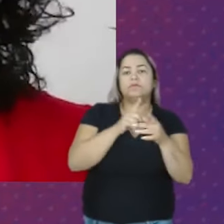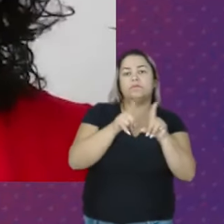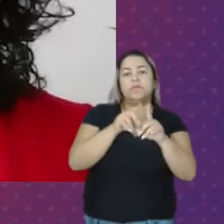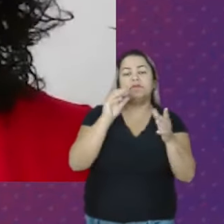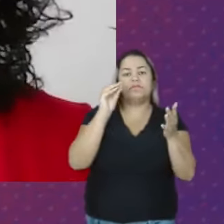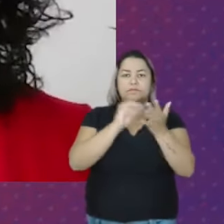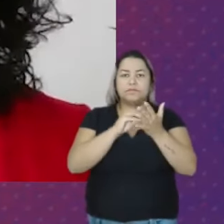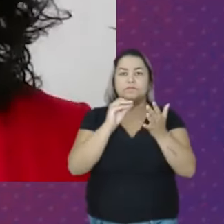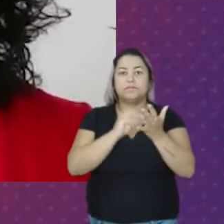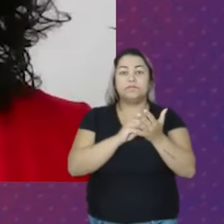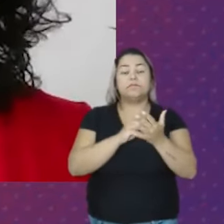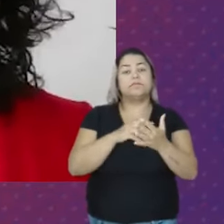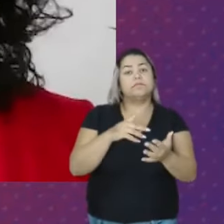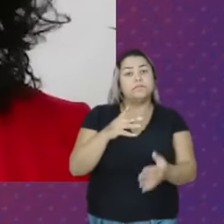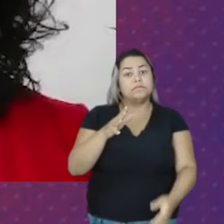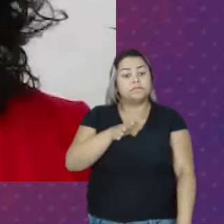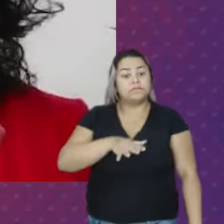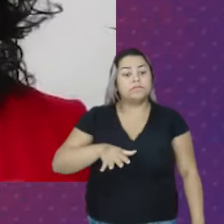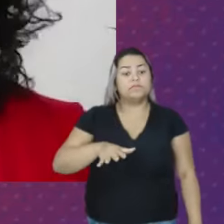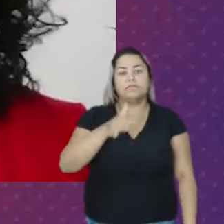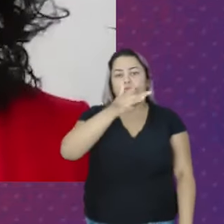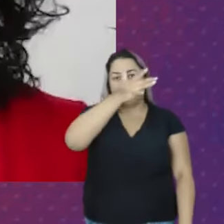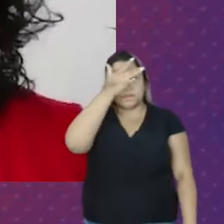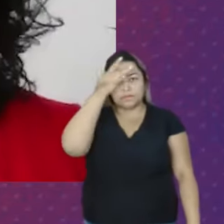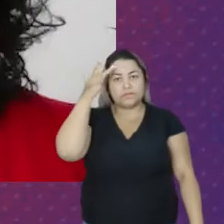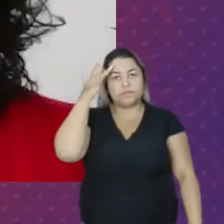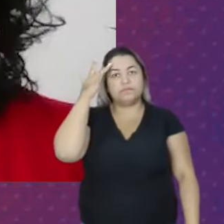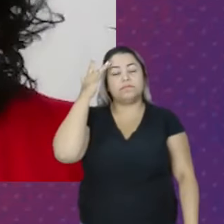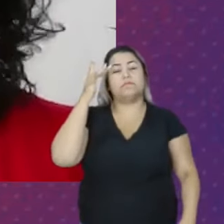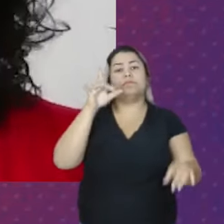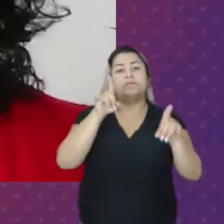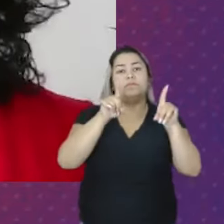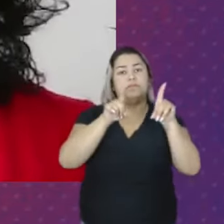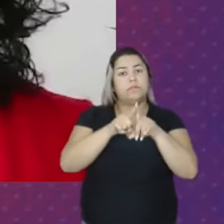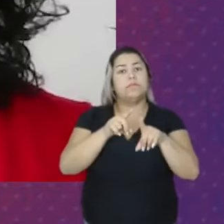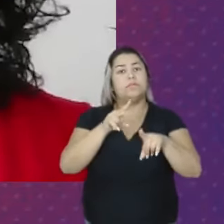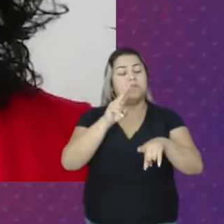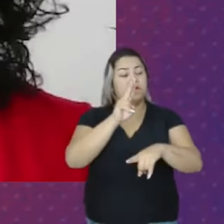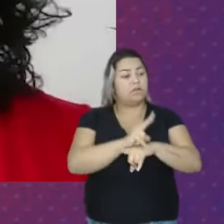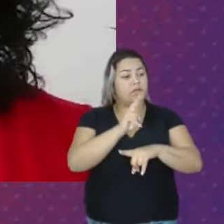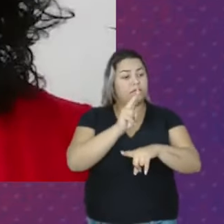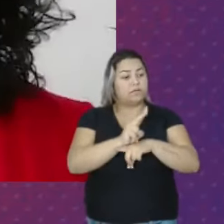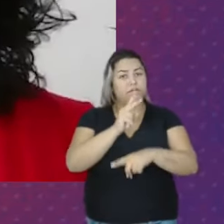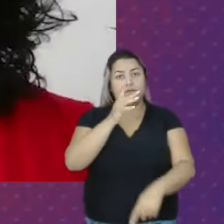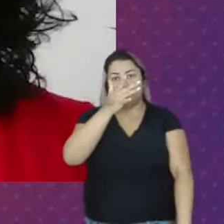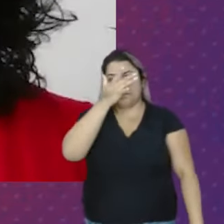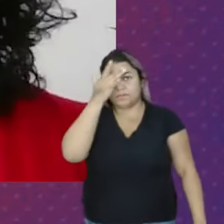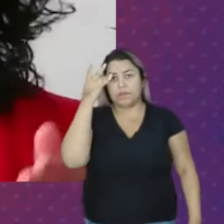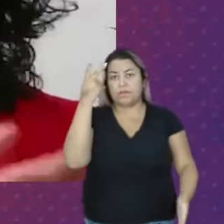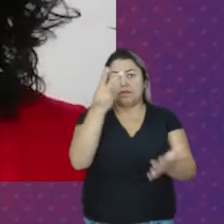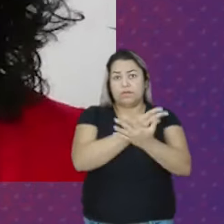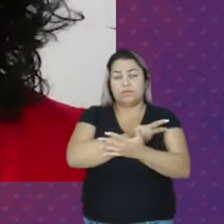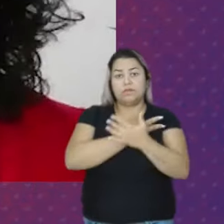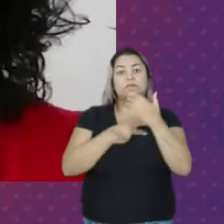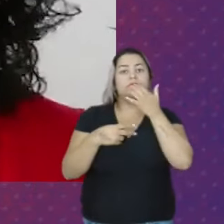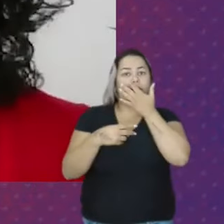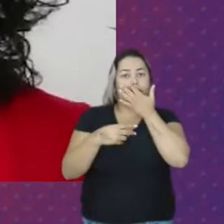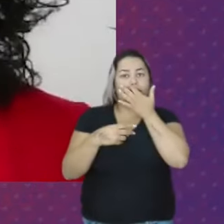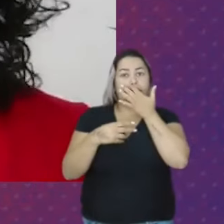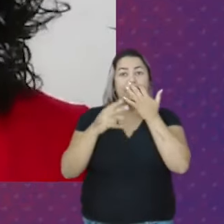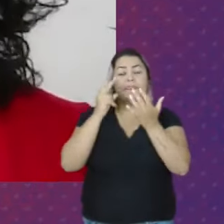falta, realmente, de ter pessoas que vão lá, que vão pegar, que vão zelar para que ela aconteça. E mesmo